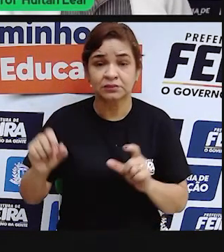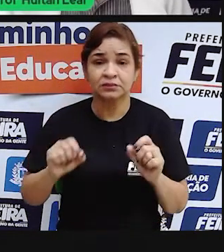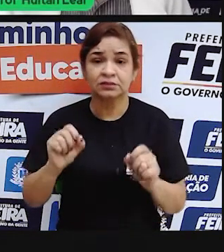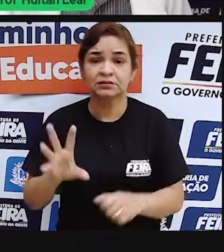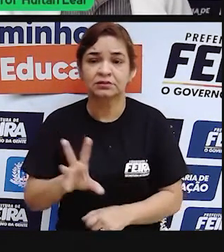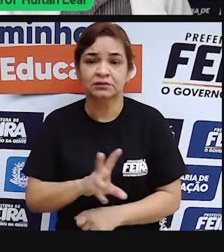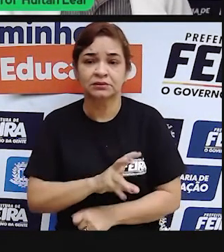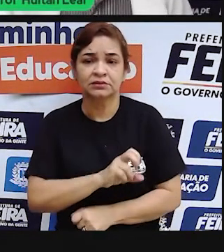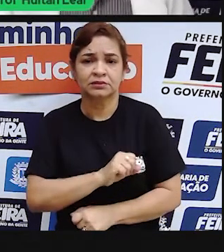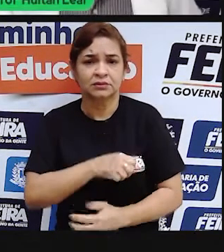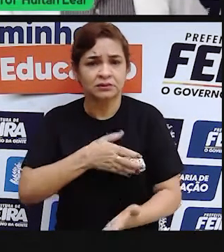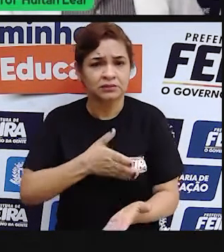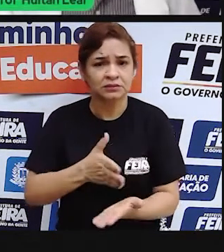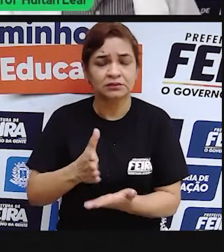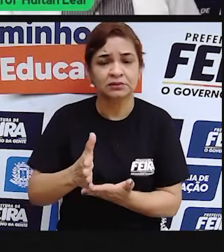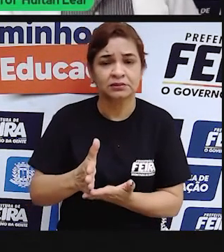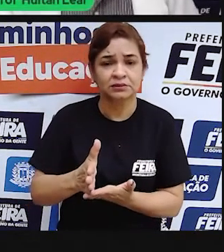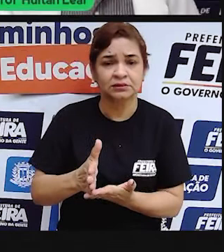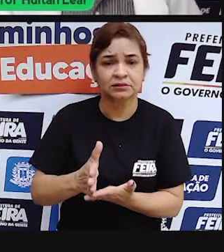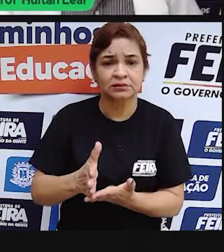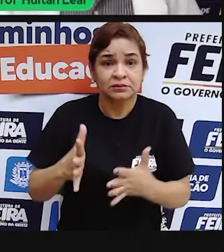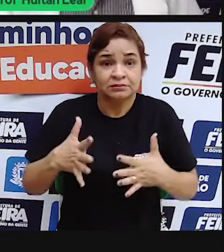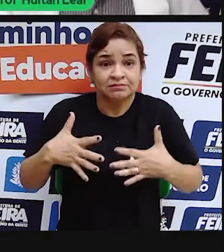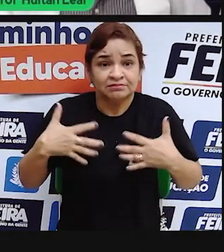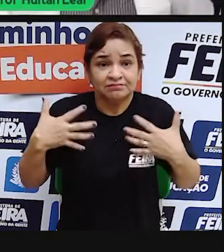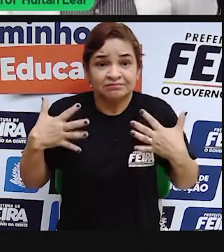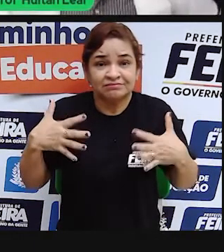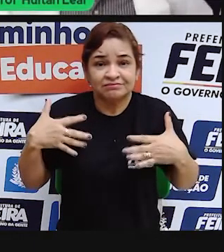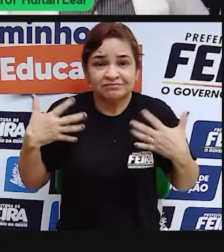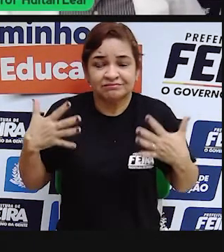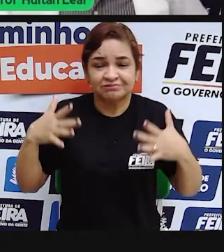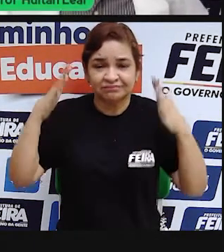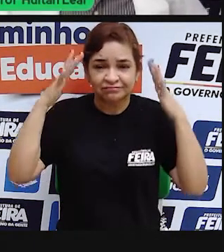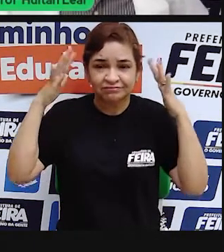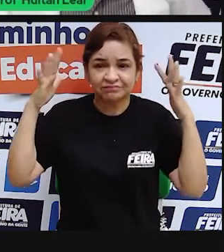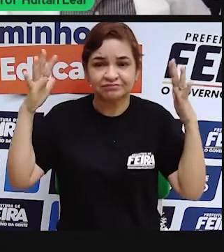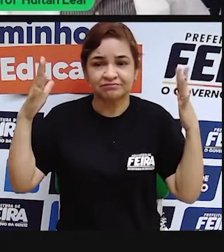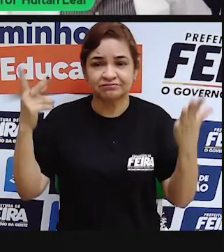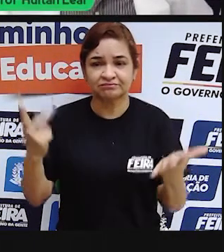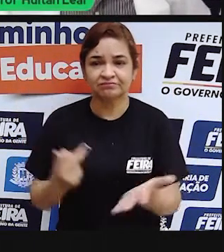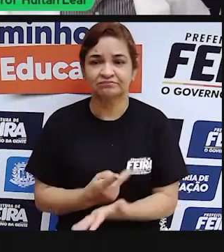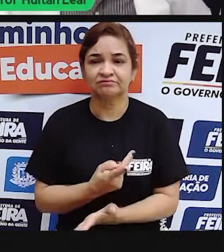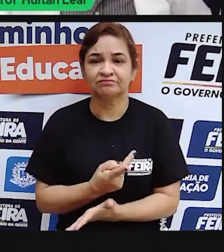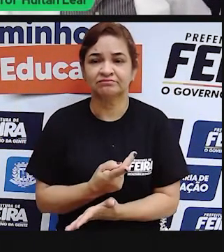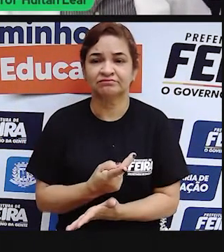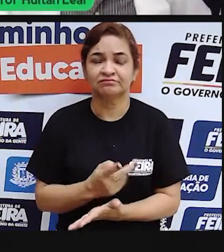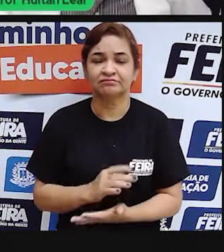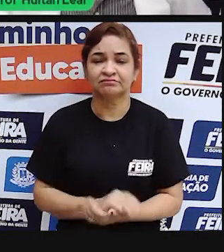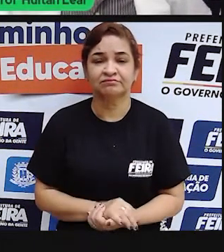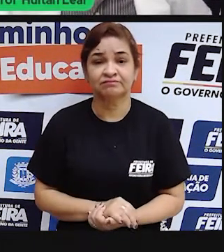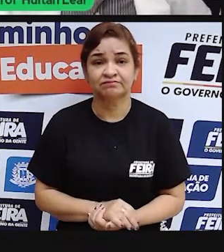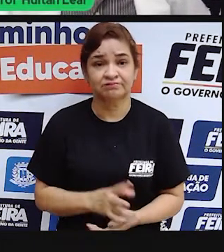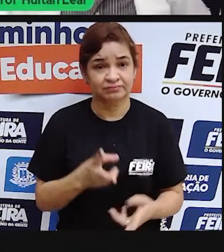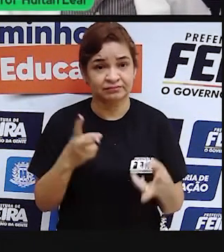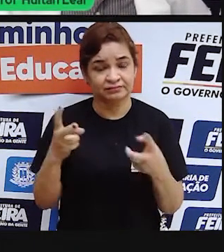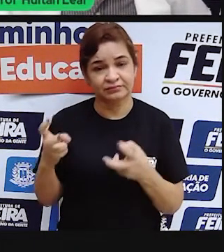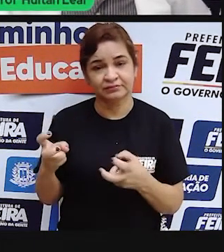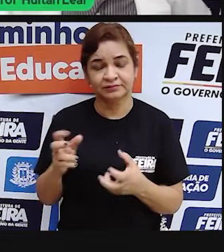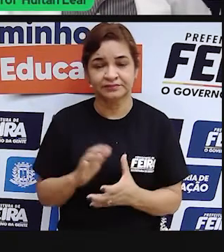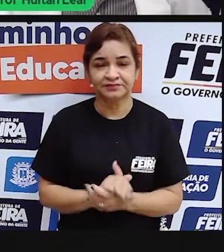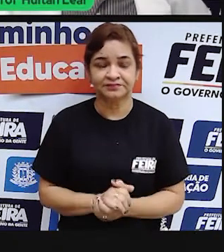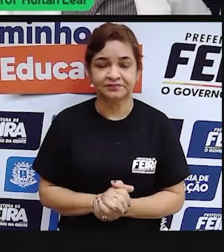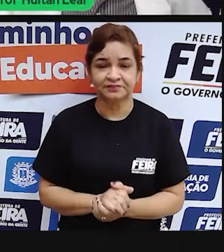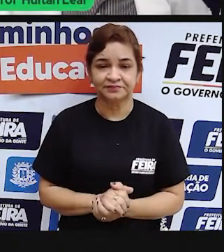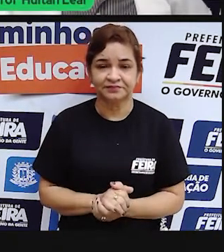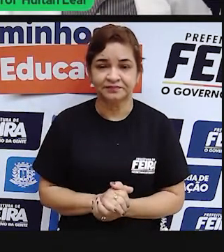amor, estrada de fazer o sonho acontecer. Perceba que eu